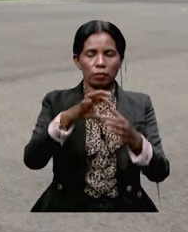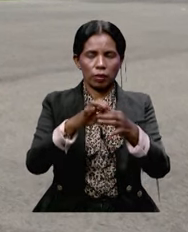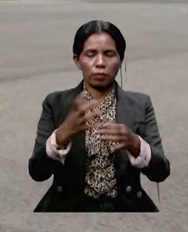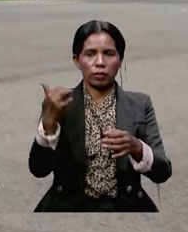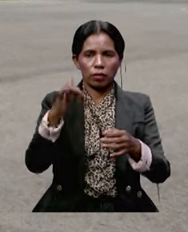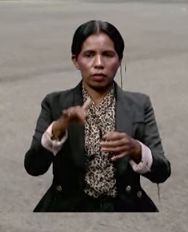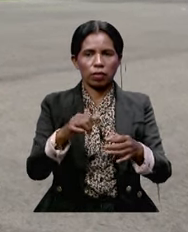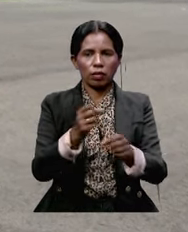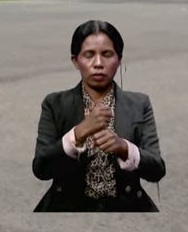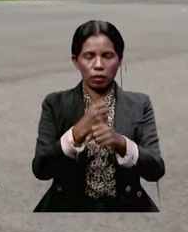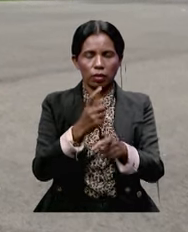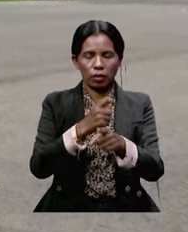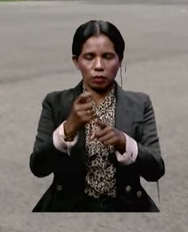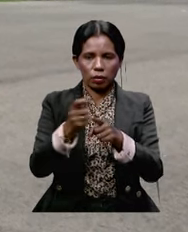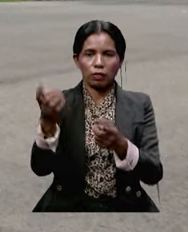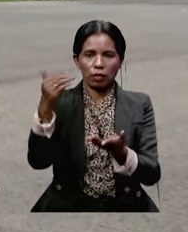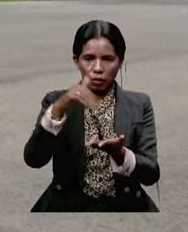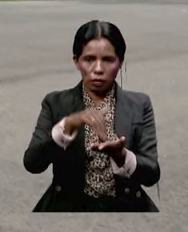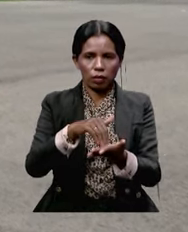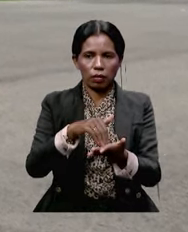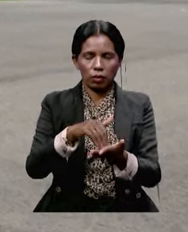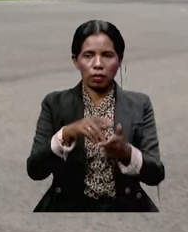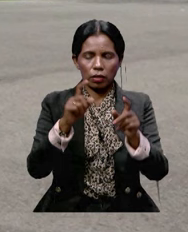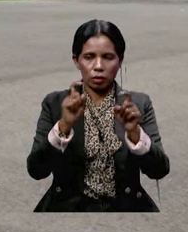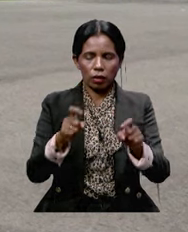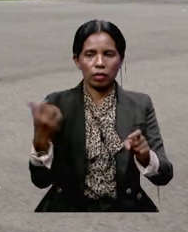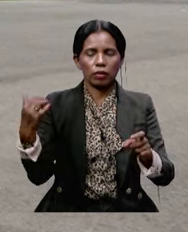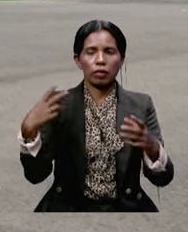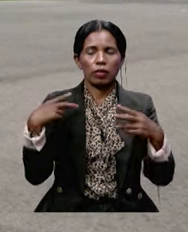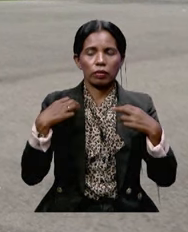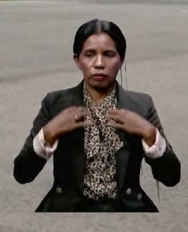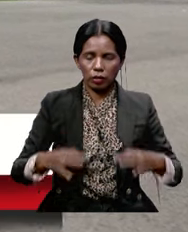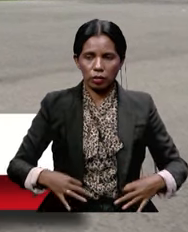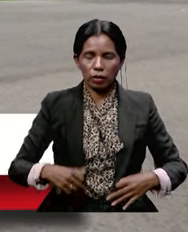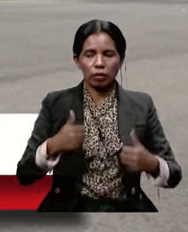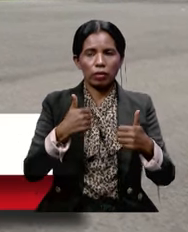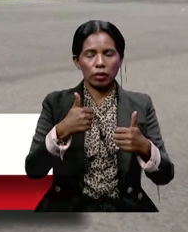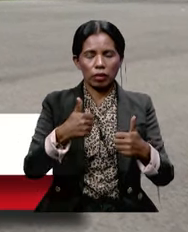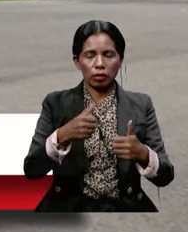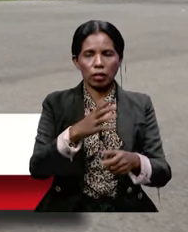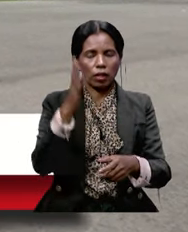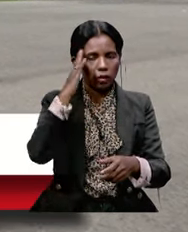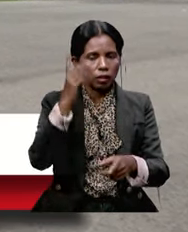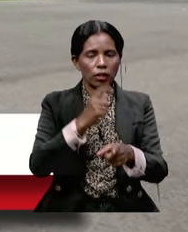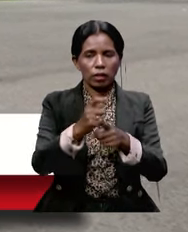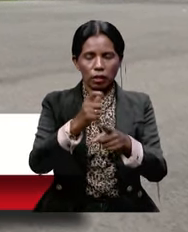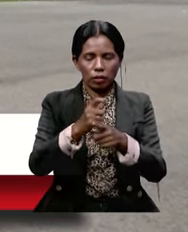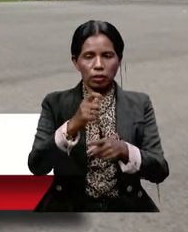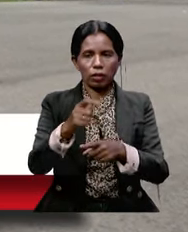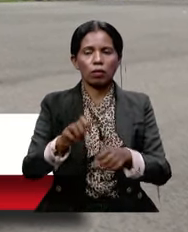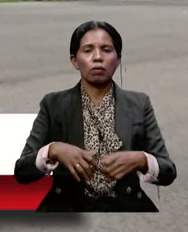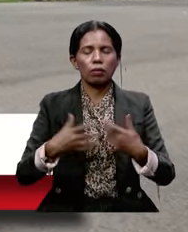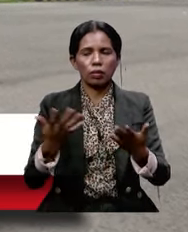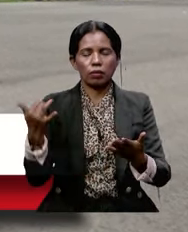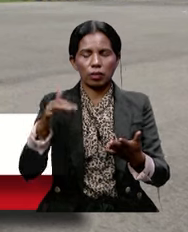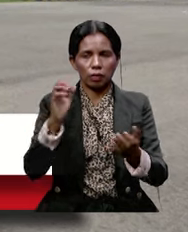halo retrenamento. Tem que ser nia físico dia, ser tem hatene técnico de treinamento ninian. O insama sira